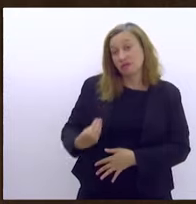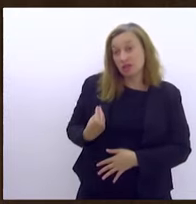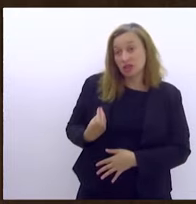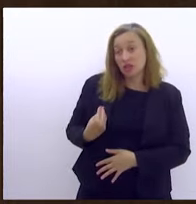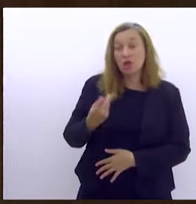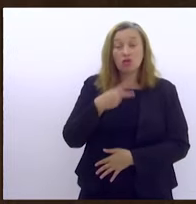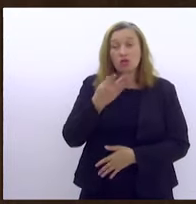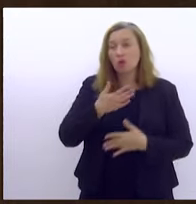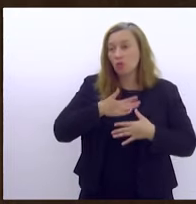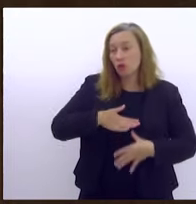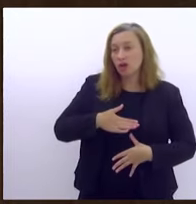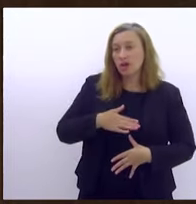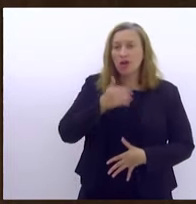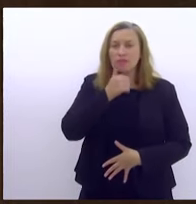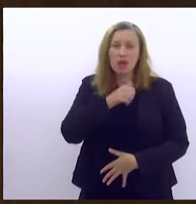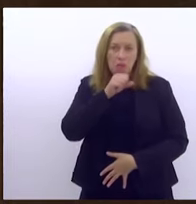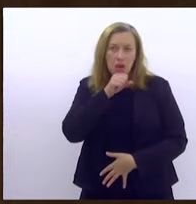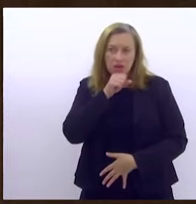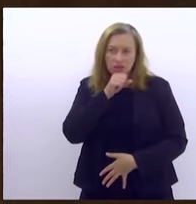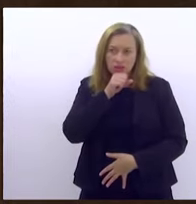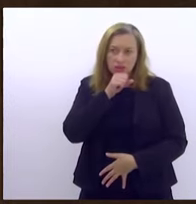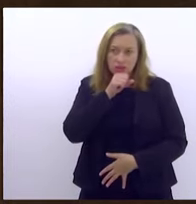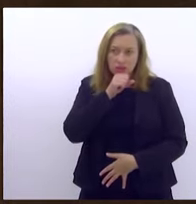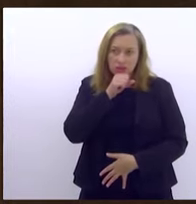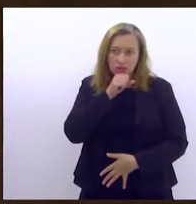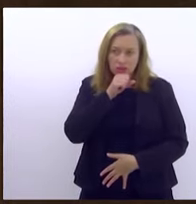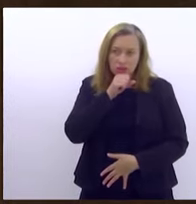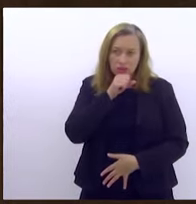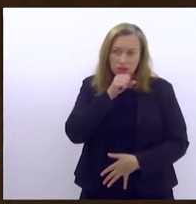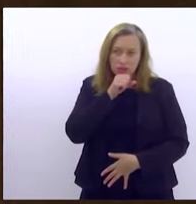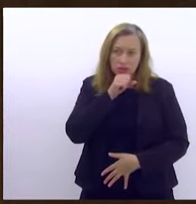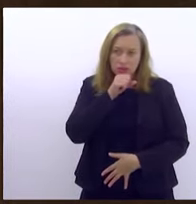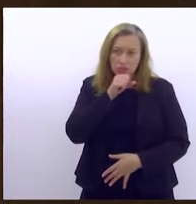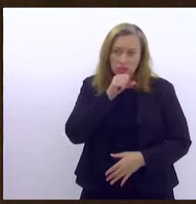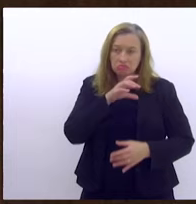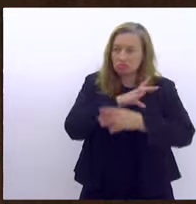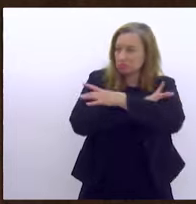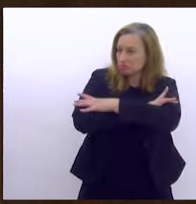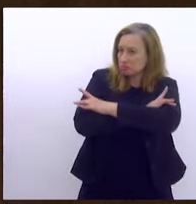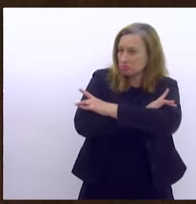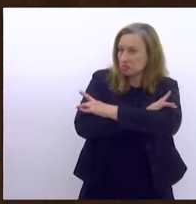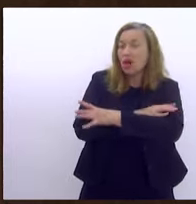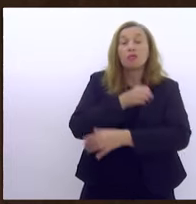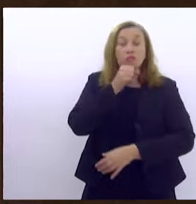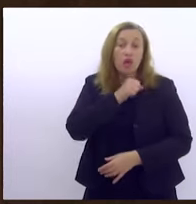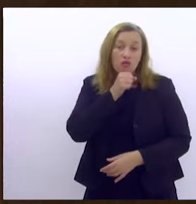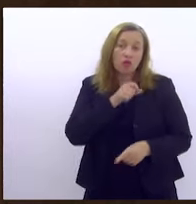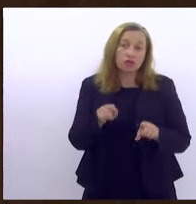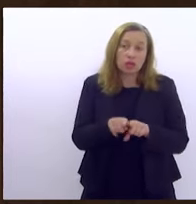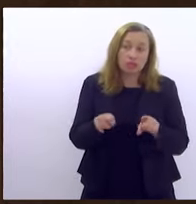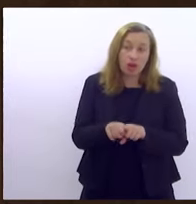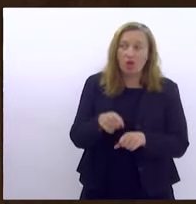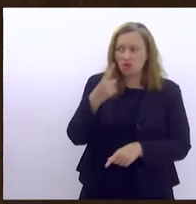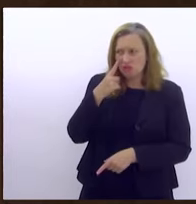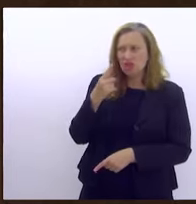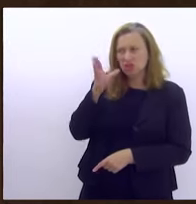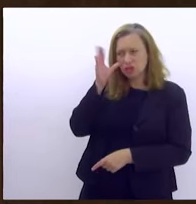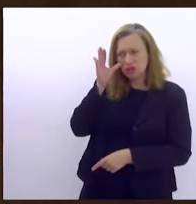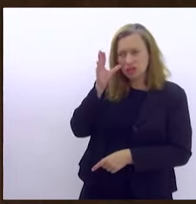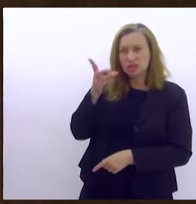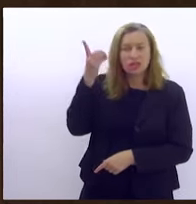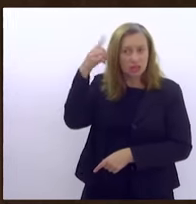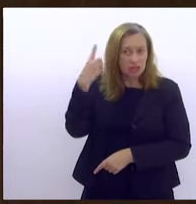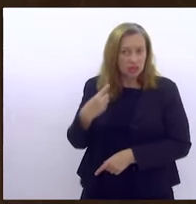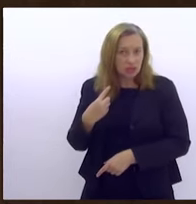digo com tranquilidade, a minha mãe era do candomblé, minha mãe. E minha avó também. Olha só que interessante, Dani, eu queria